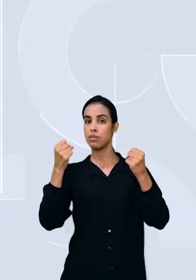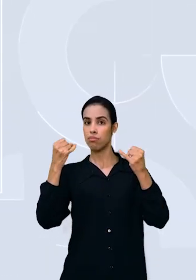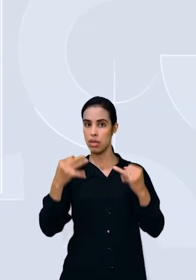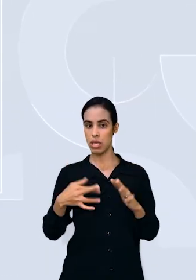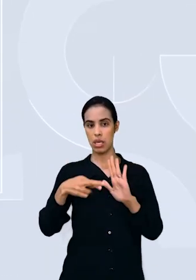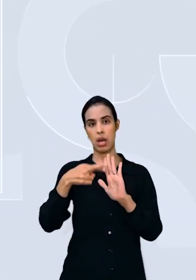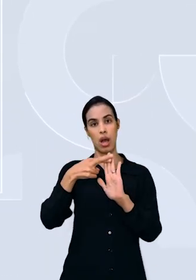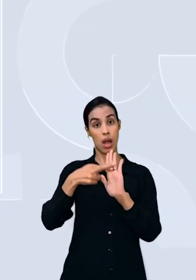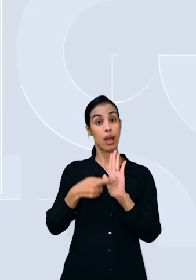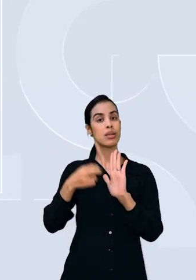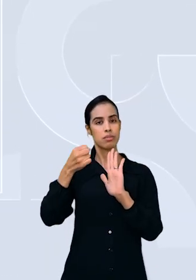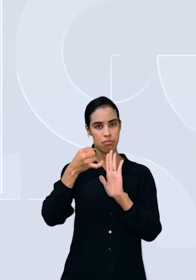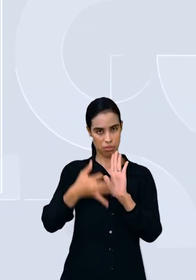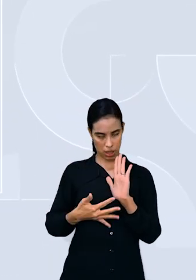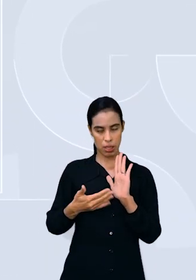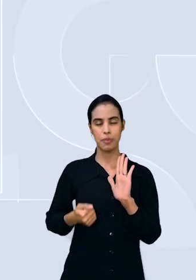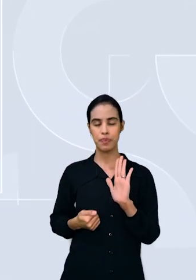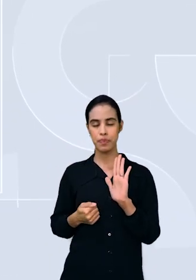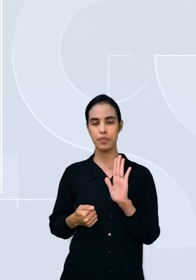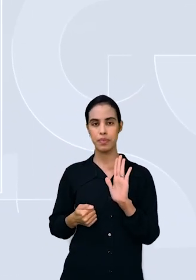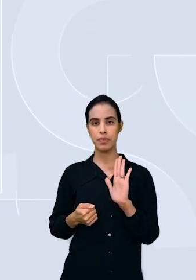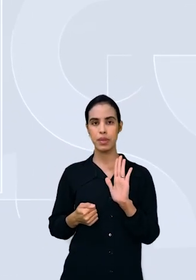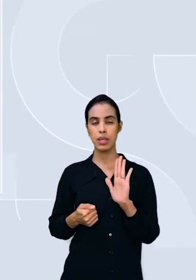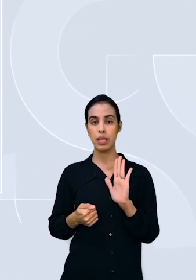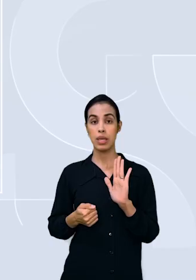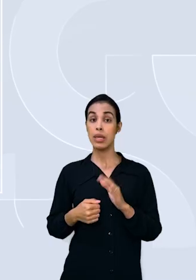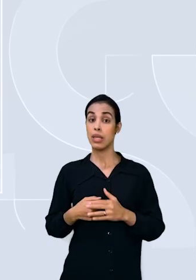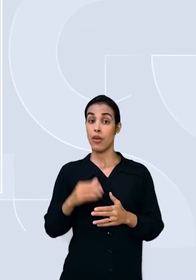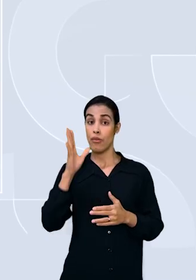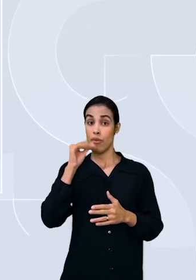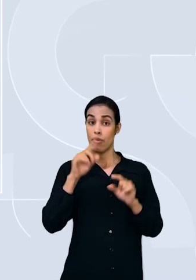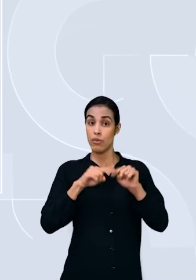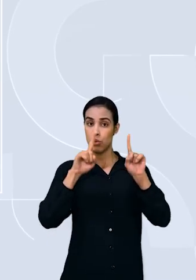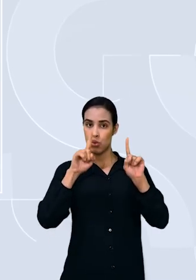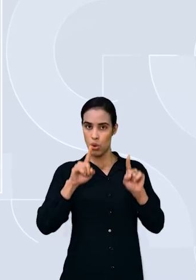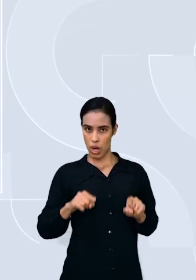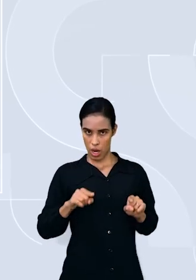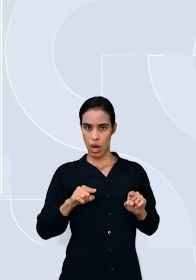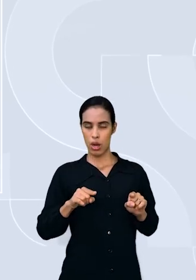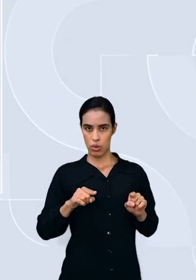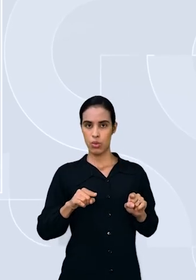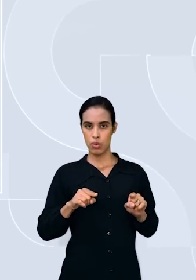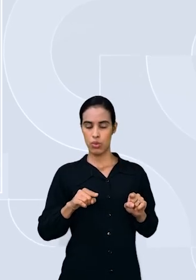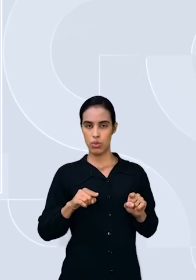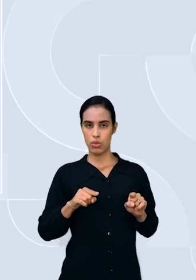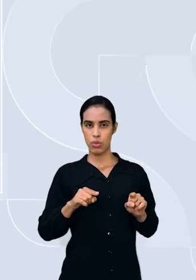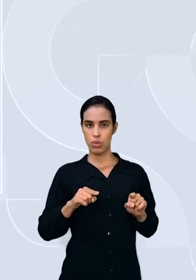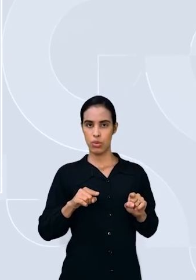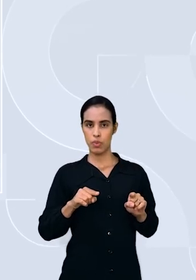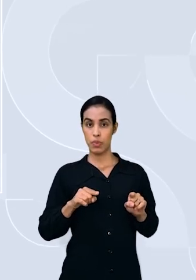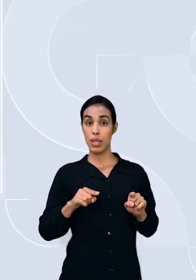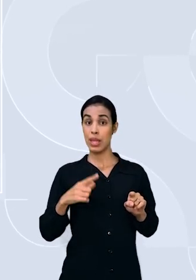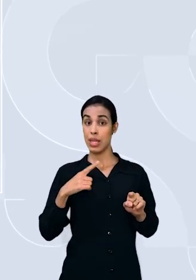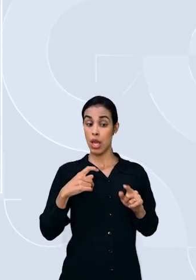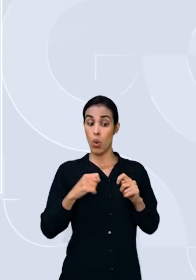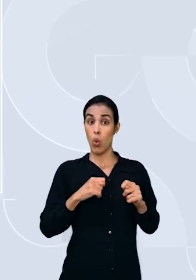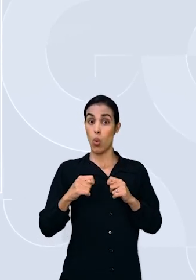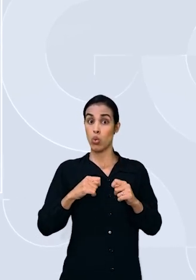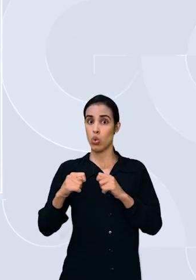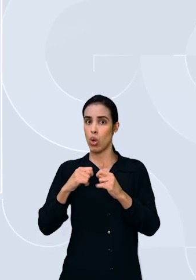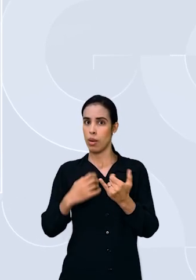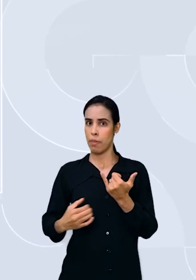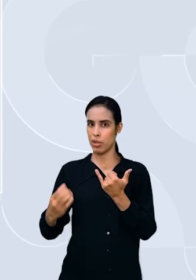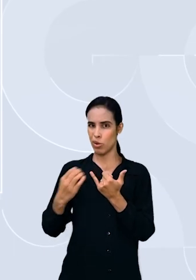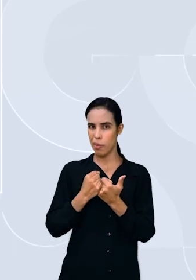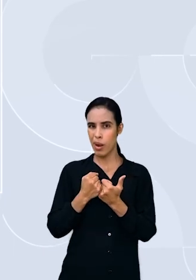do TST. Segundo o normativo, considera-se em sobreaviso o empregado que, à distância e submetido